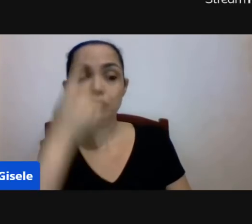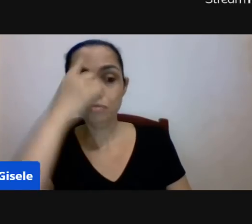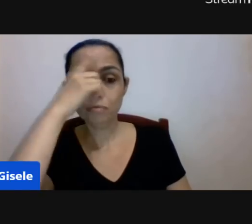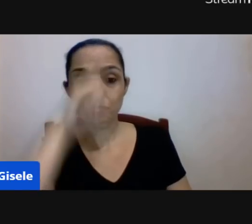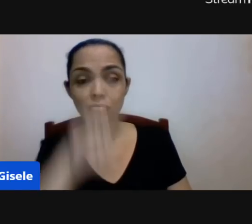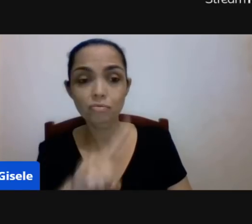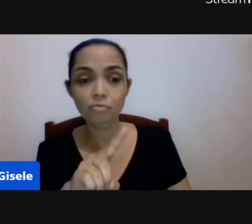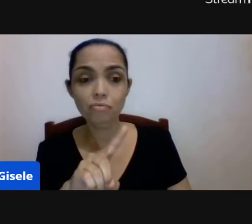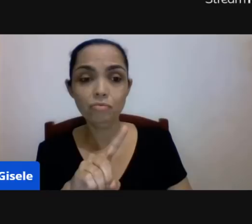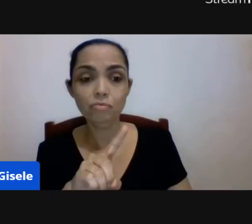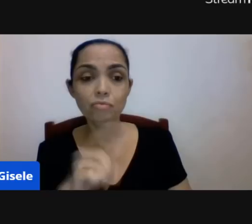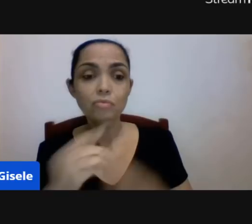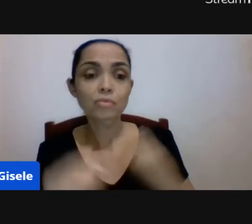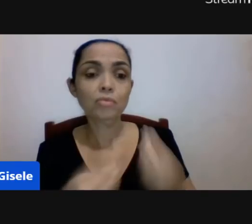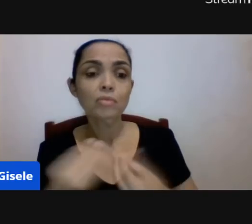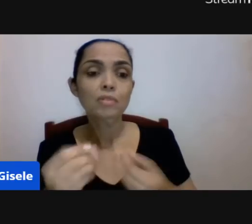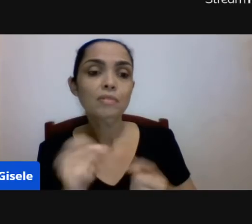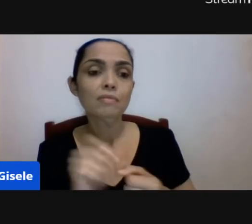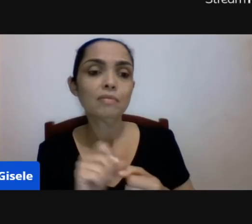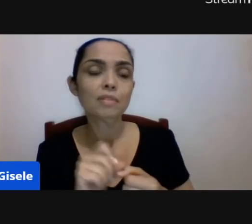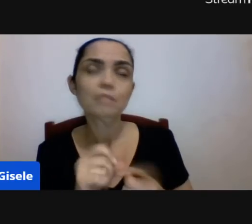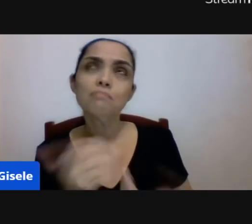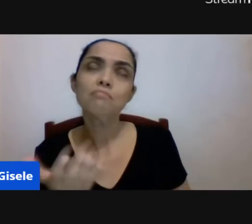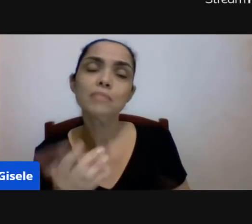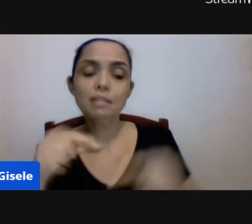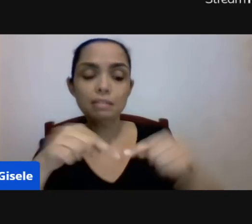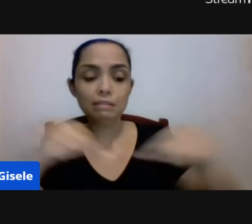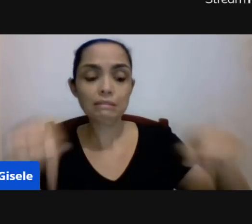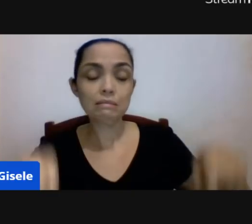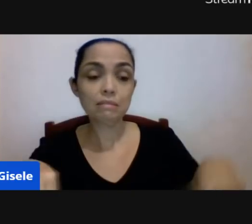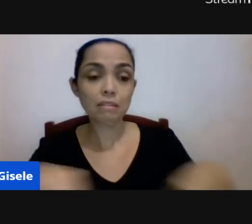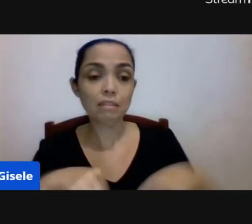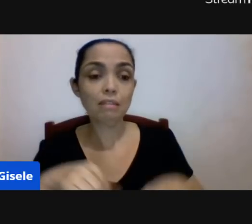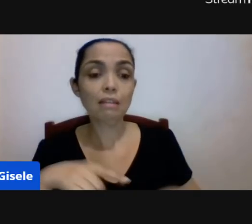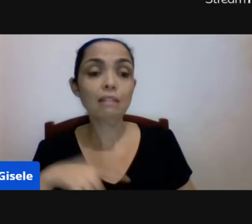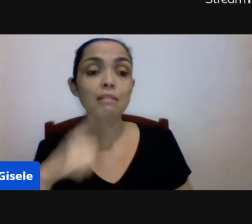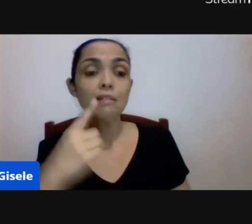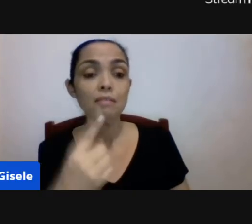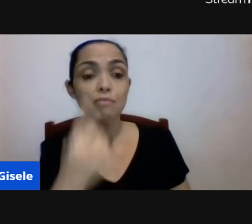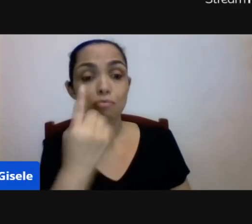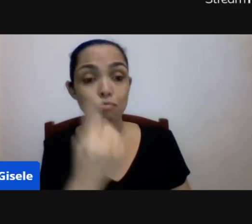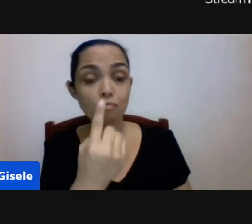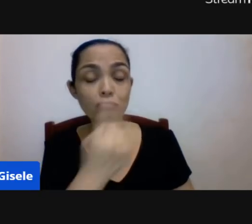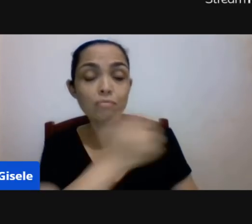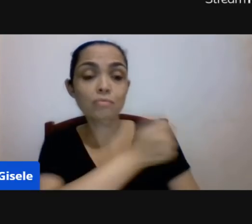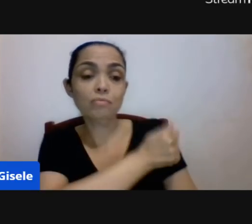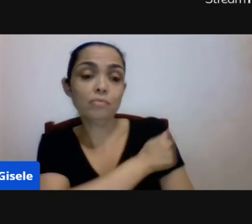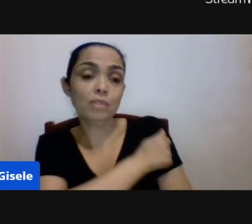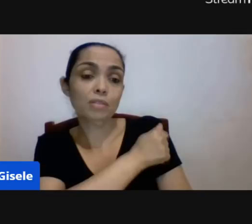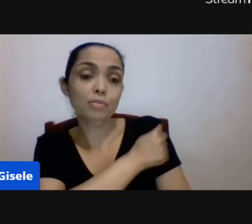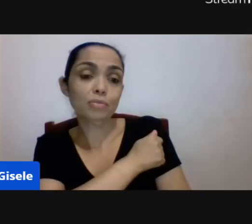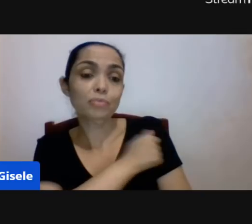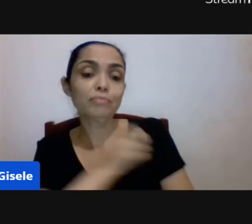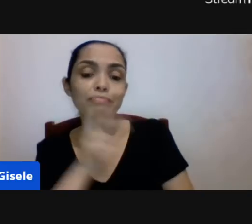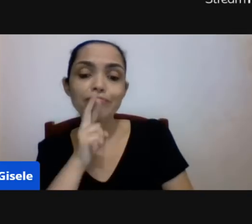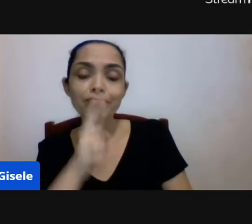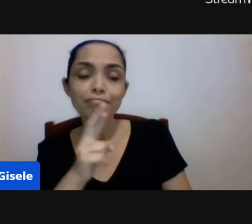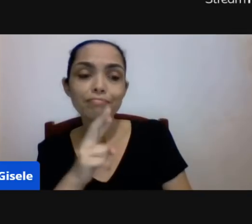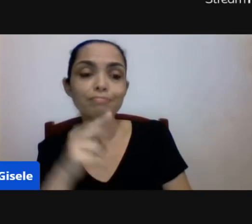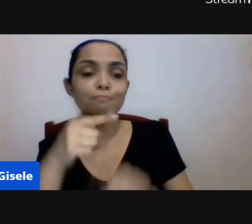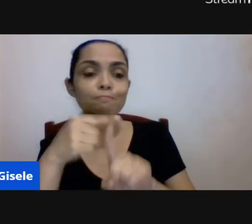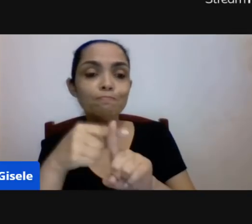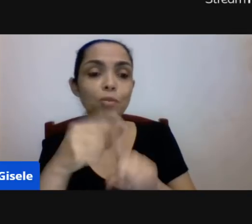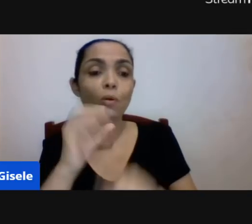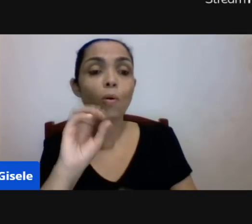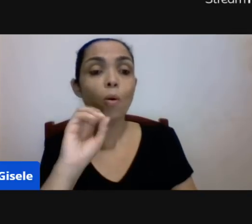E o que a gente faz? Vamos supor que numa sala de aula teve um aluno com Covid, ou um professor daquela sala